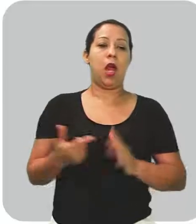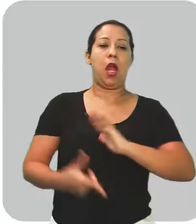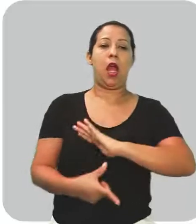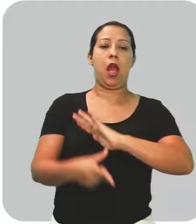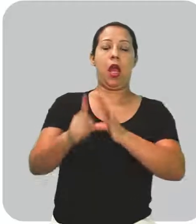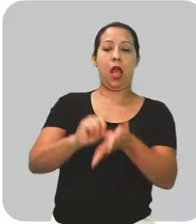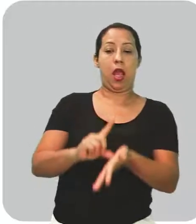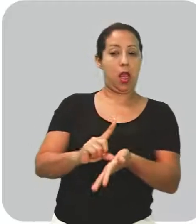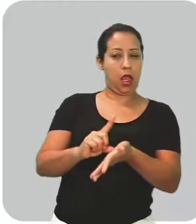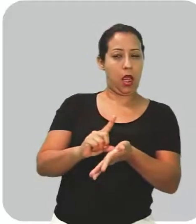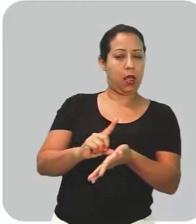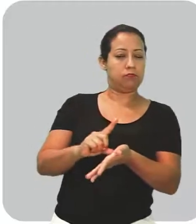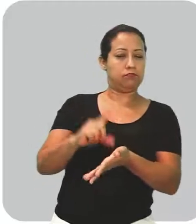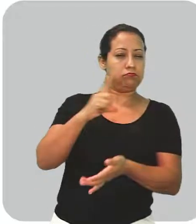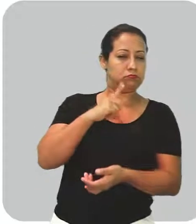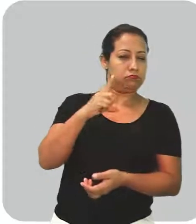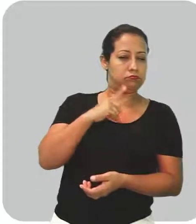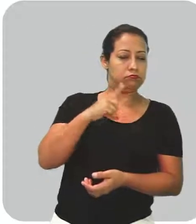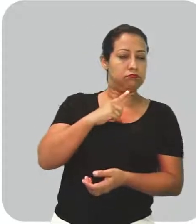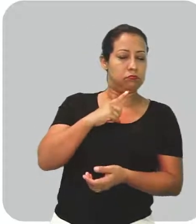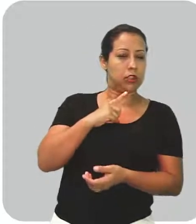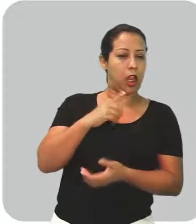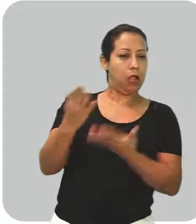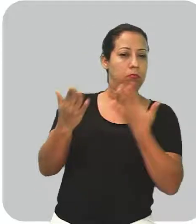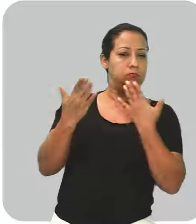antes a evidência,